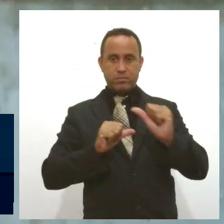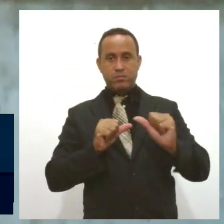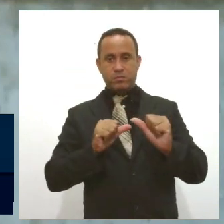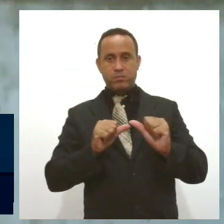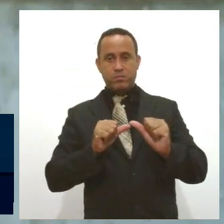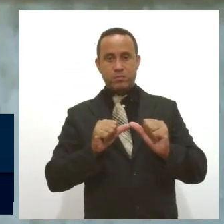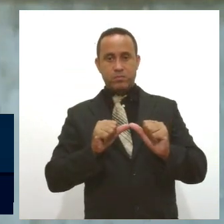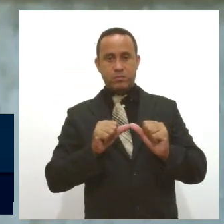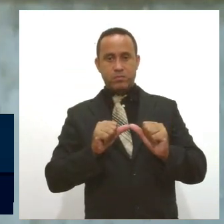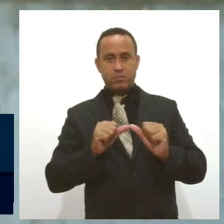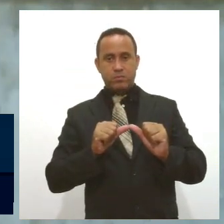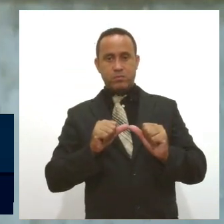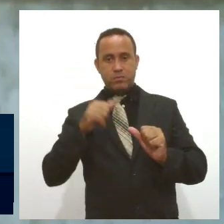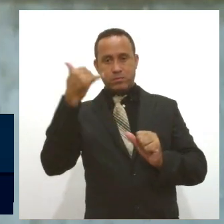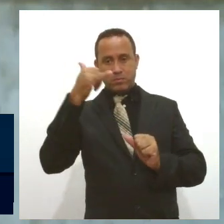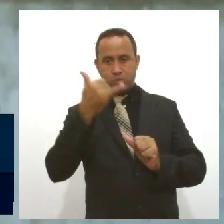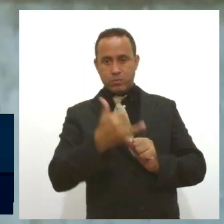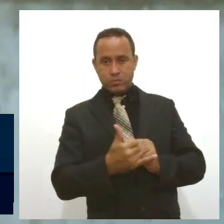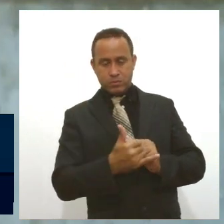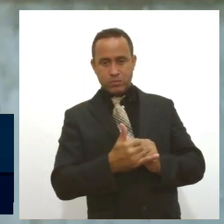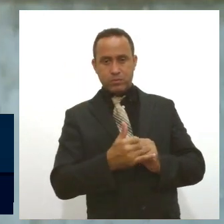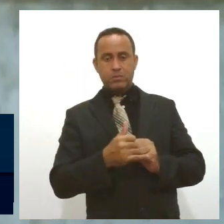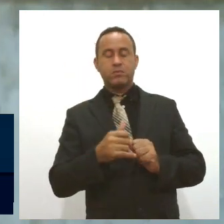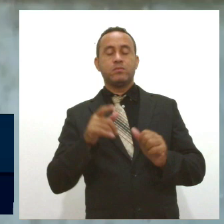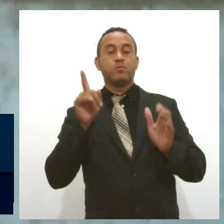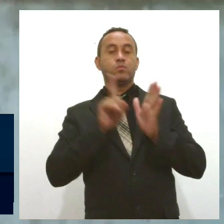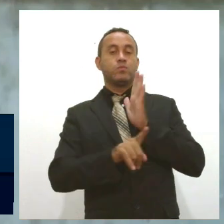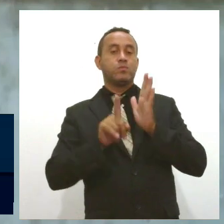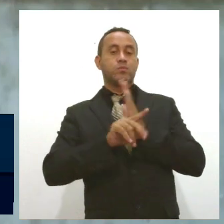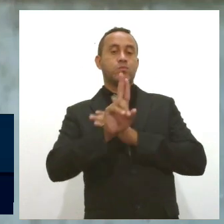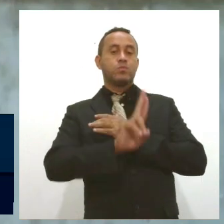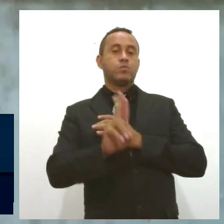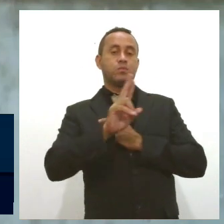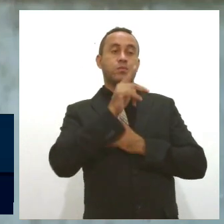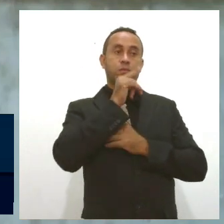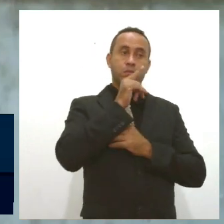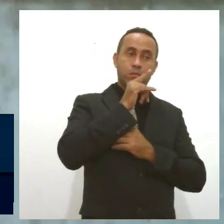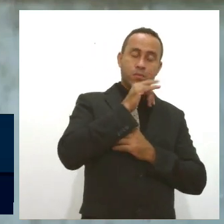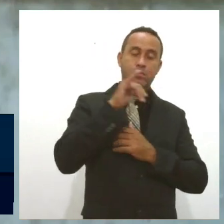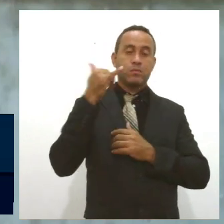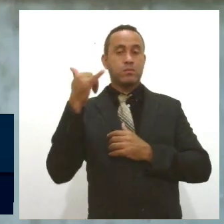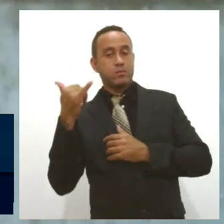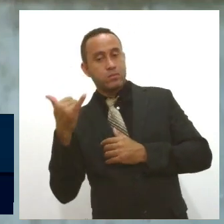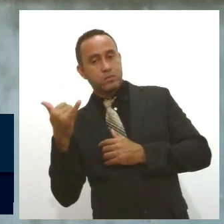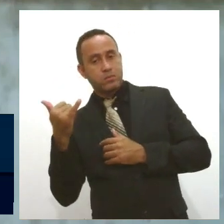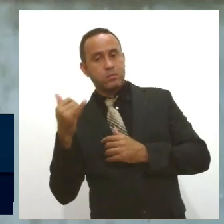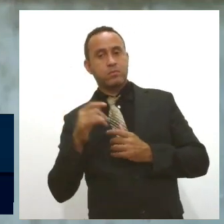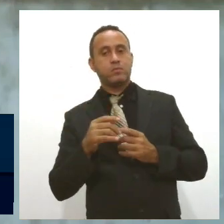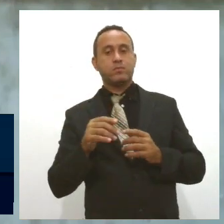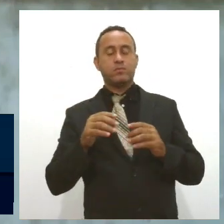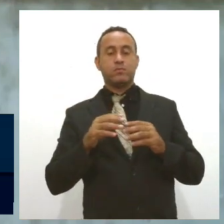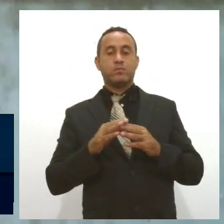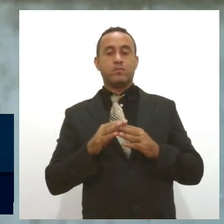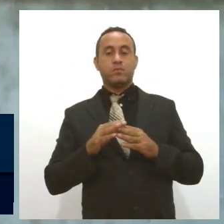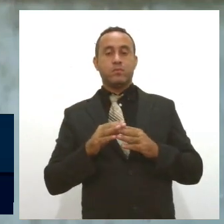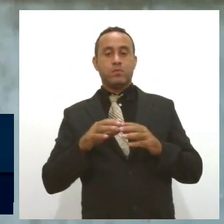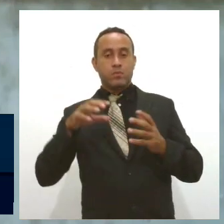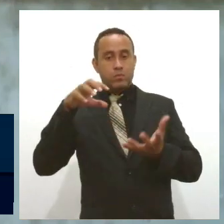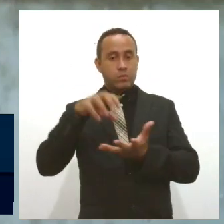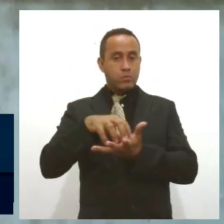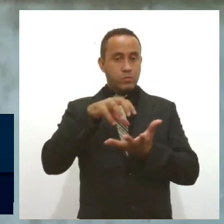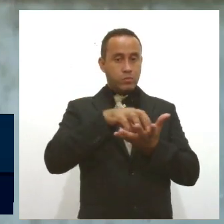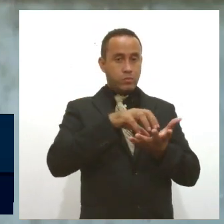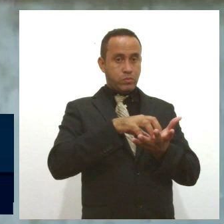gente reduziu em 29% o consumo de energia nessas áreas irrigadas. Agora, com relação às barragens superficiais, veja